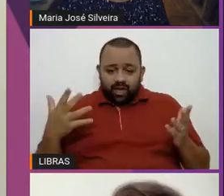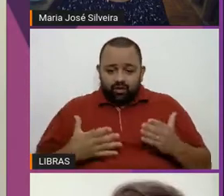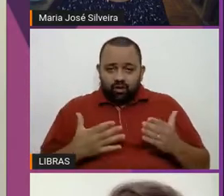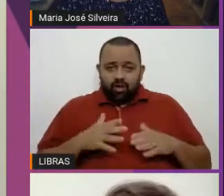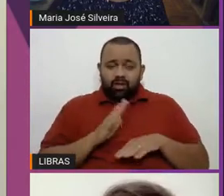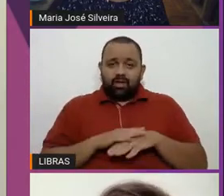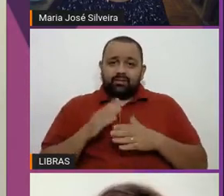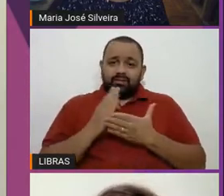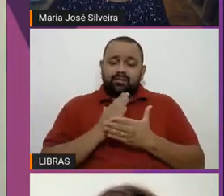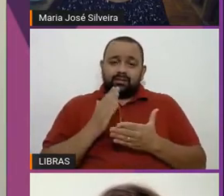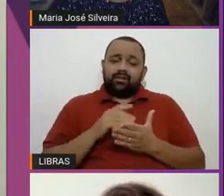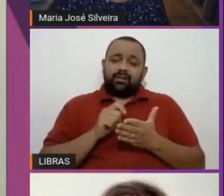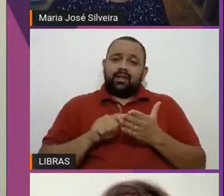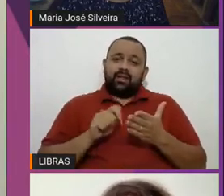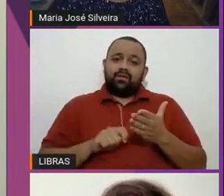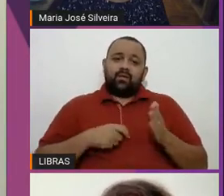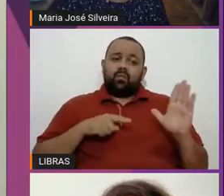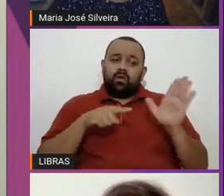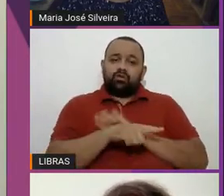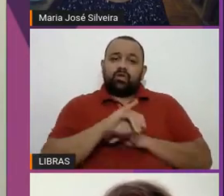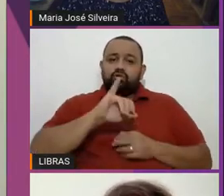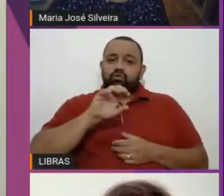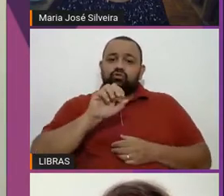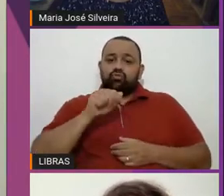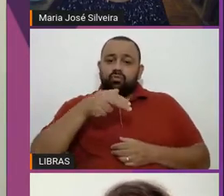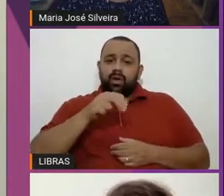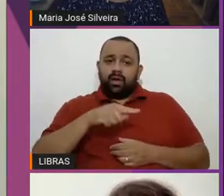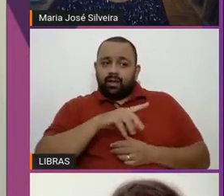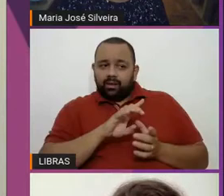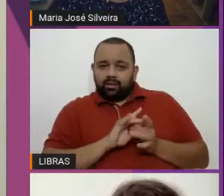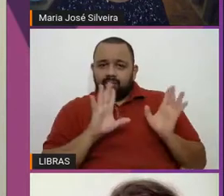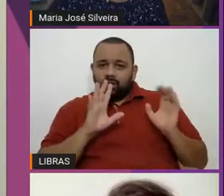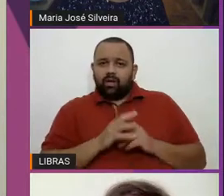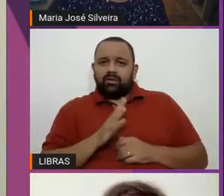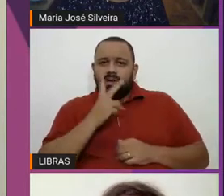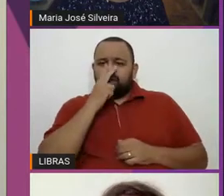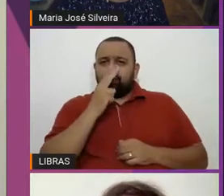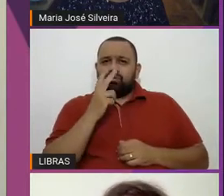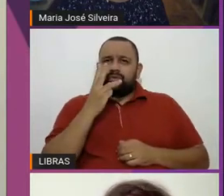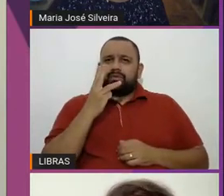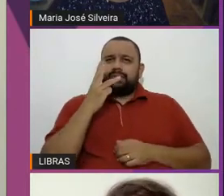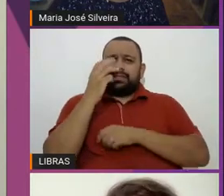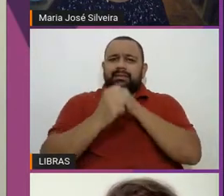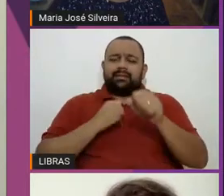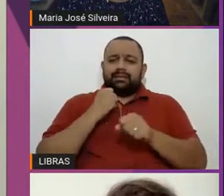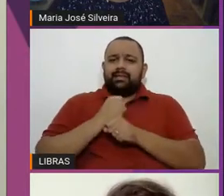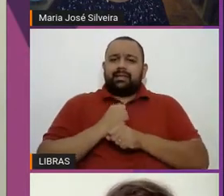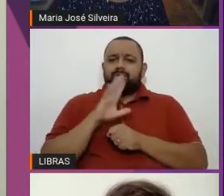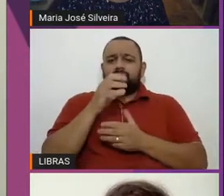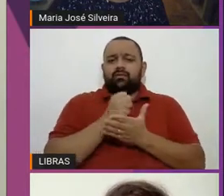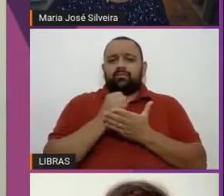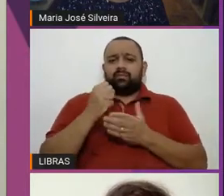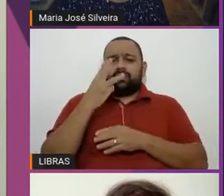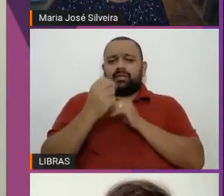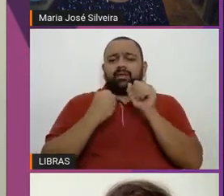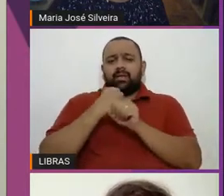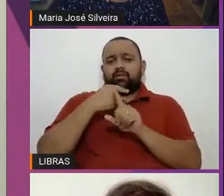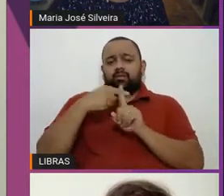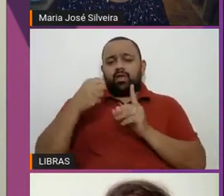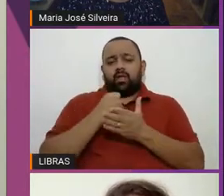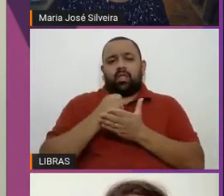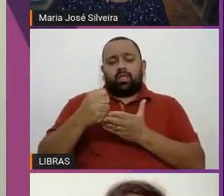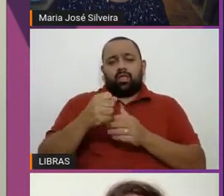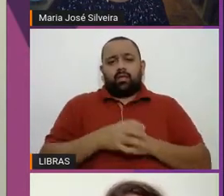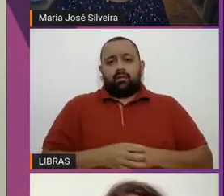e aí eu perguntei para Joana falei você tá disposta aí Jairo pela 43 anos depois eu estamos indo aí depois de